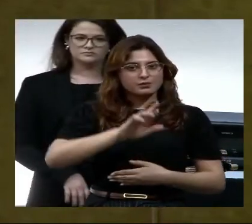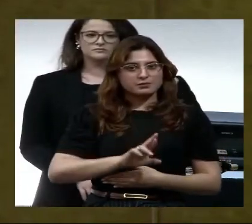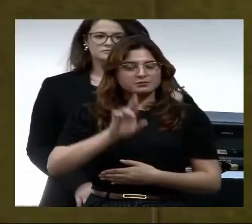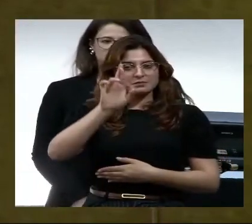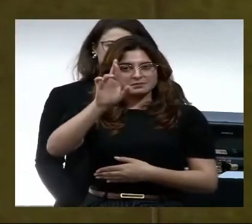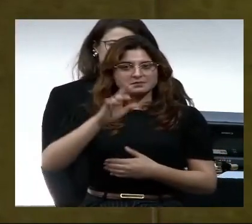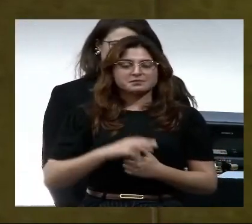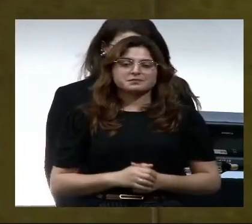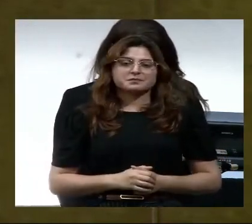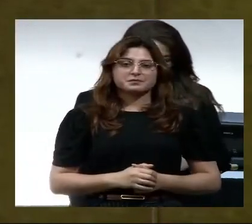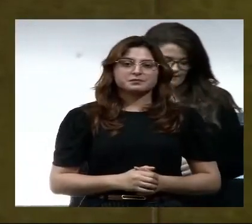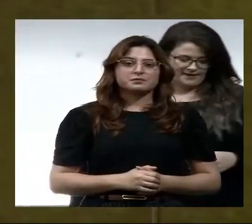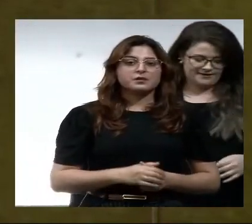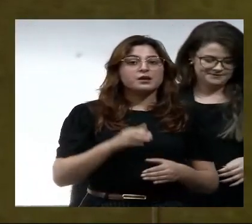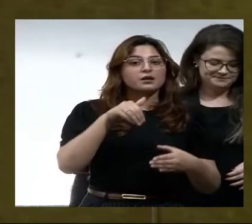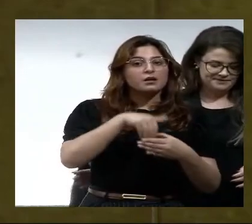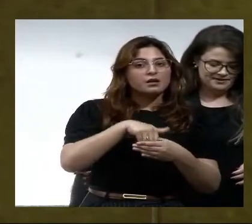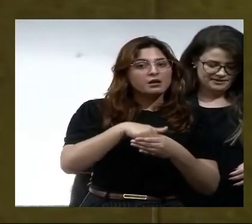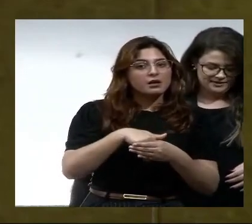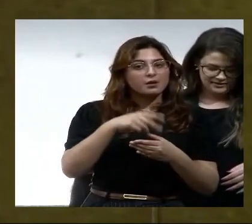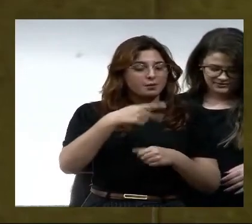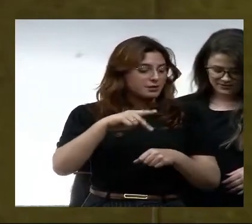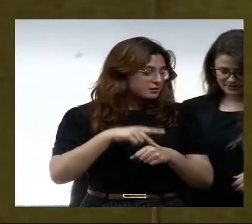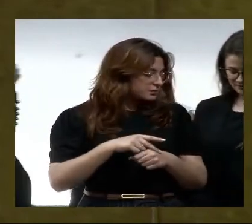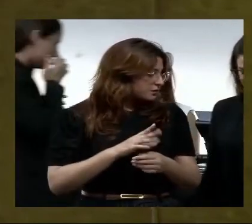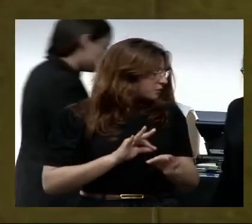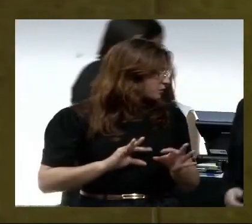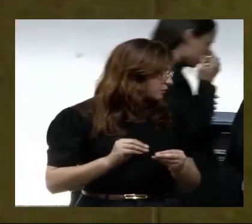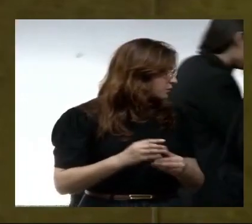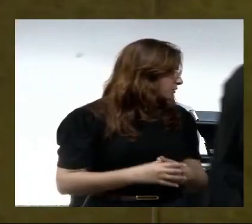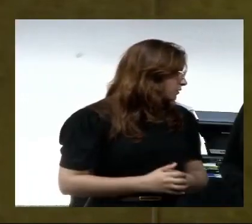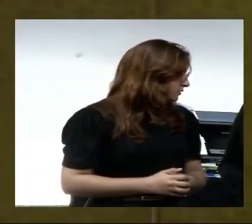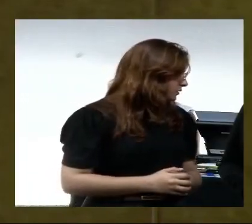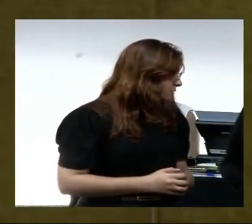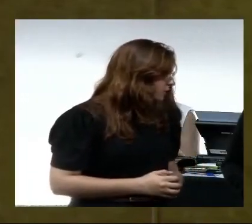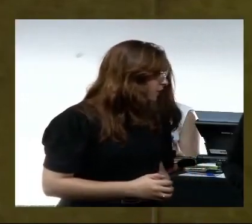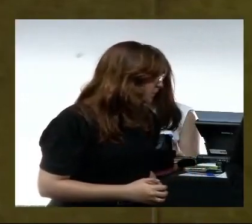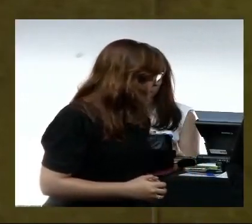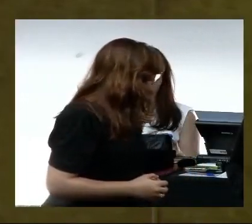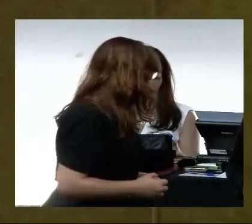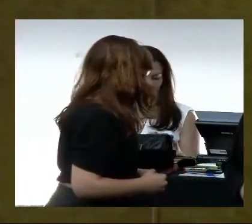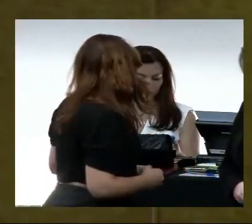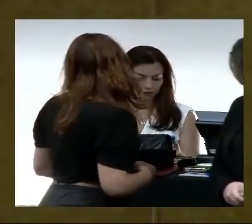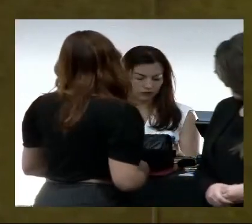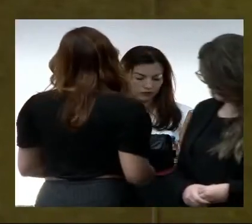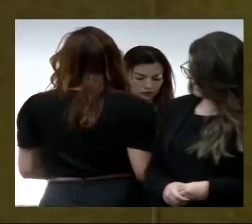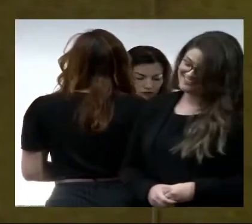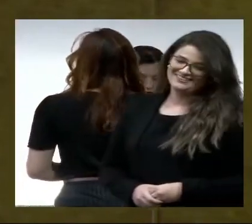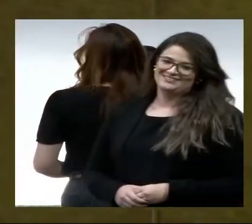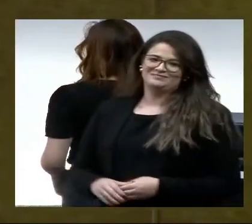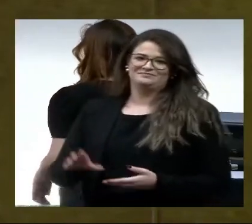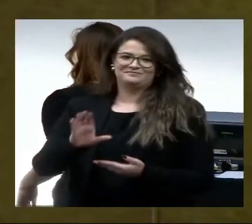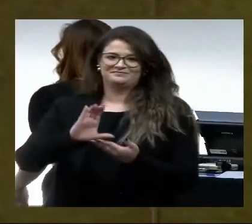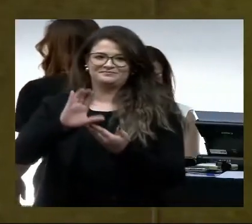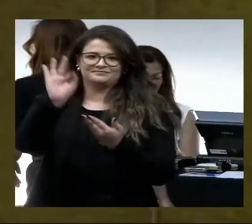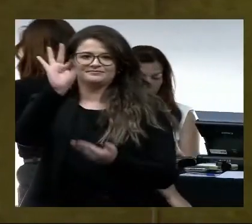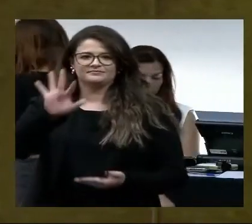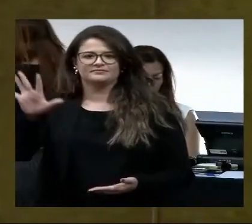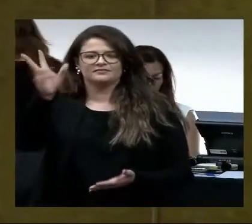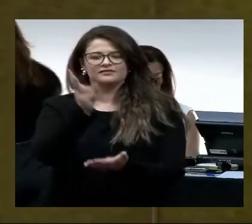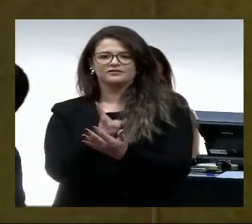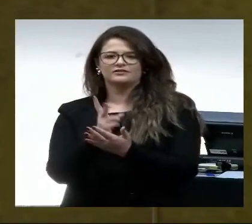legítimos da classe, eleitos em todo o país. Conselheiras e conselheiros federais continuarão a deliberar sobre as